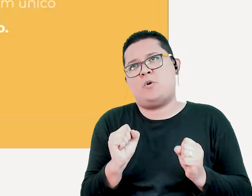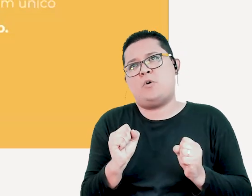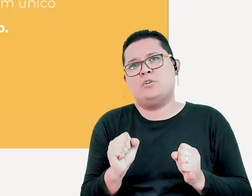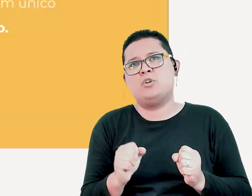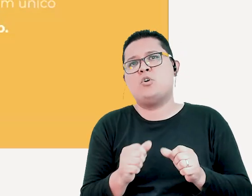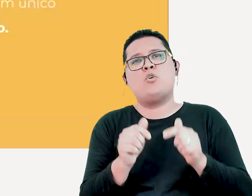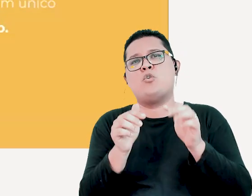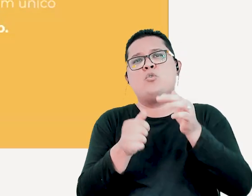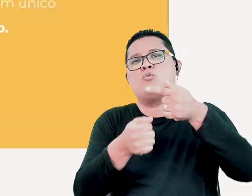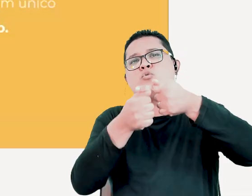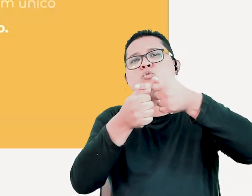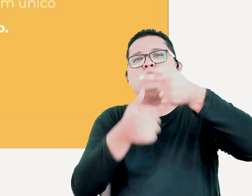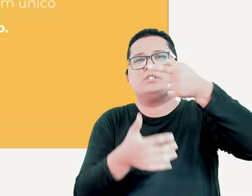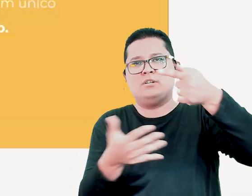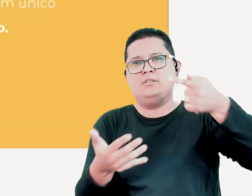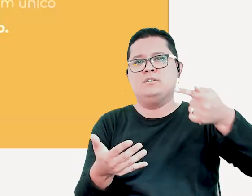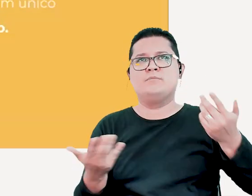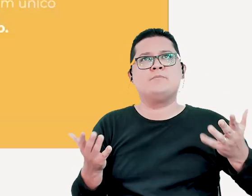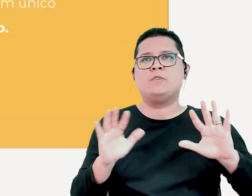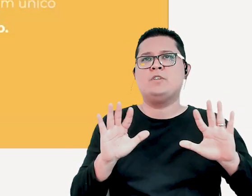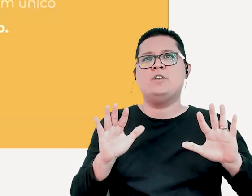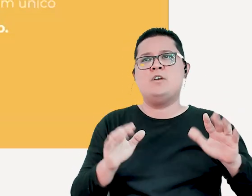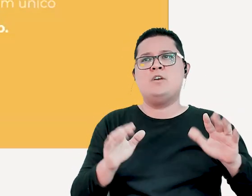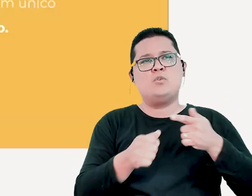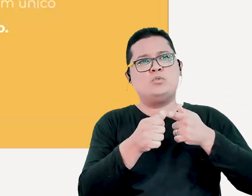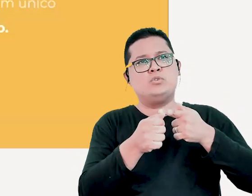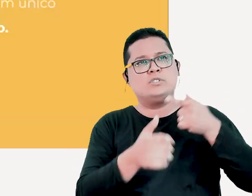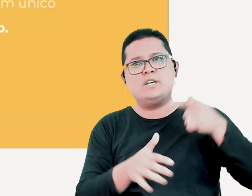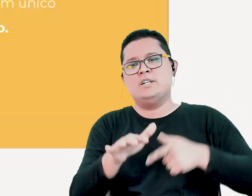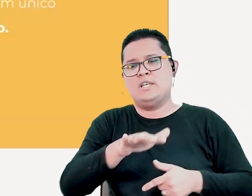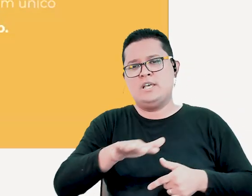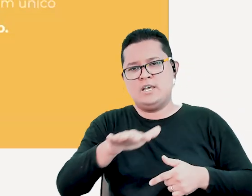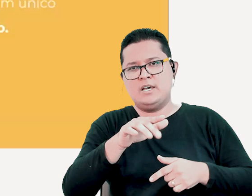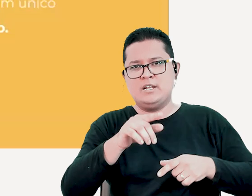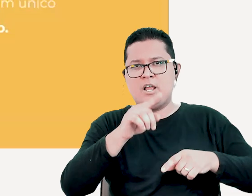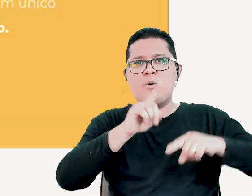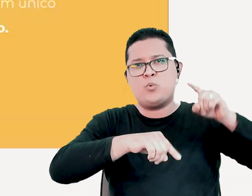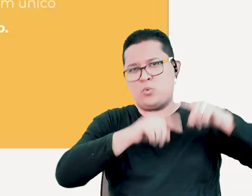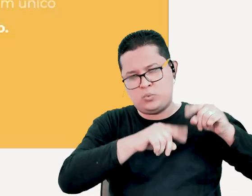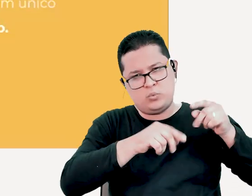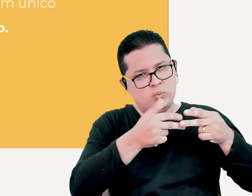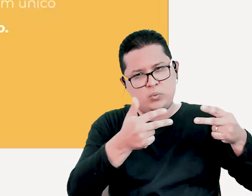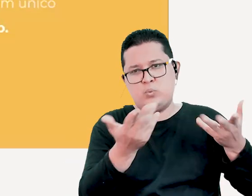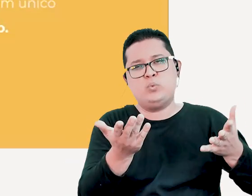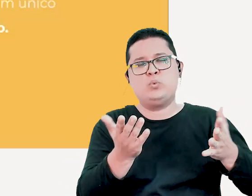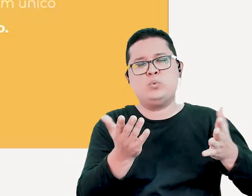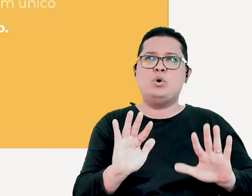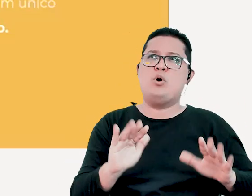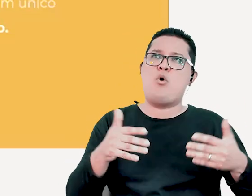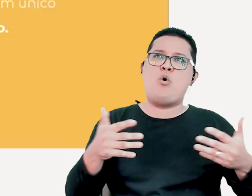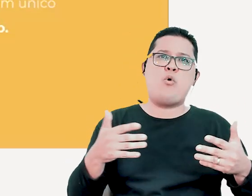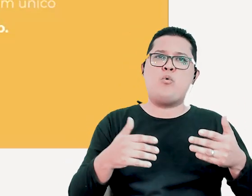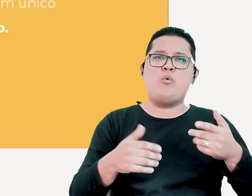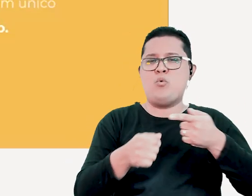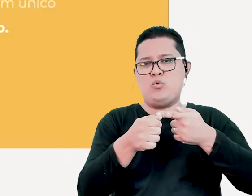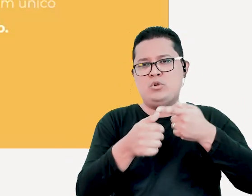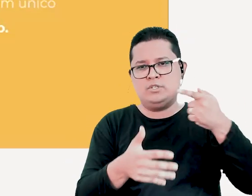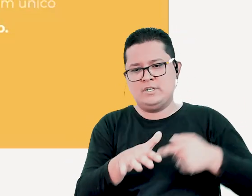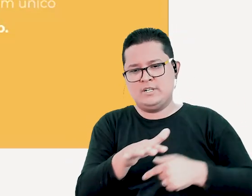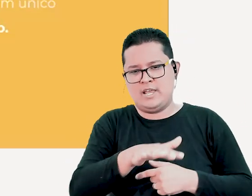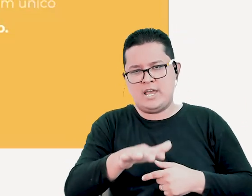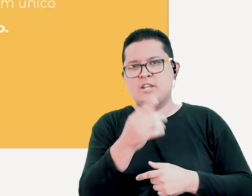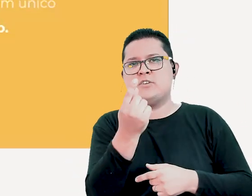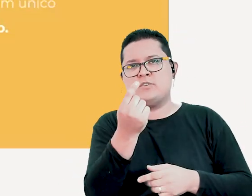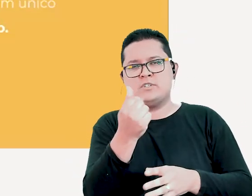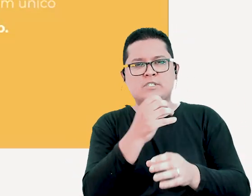áreas de produto, ele é da área de financeiro, enfim, entender